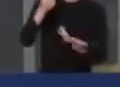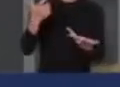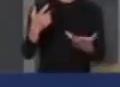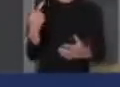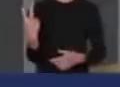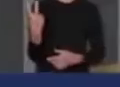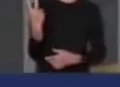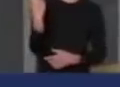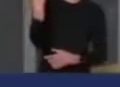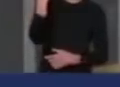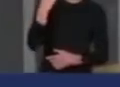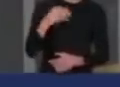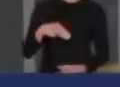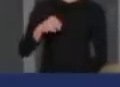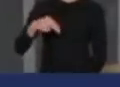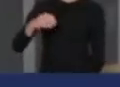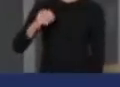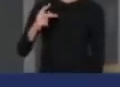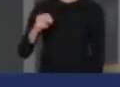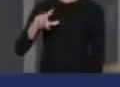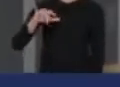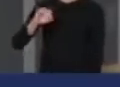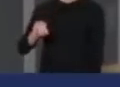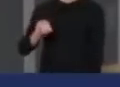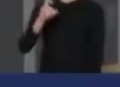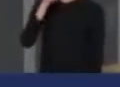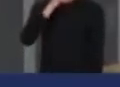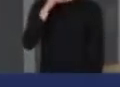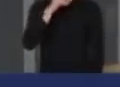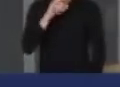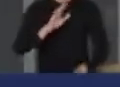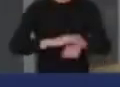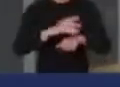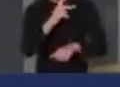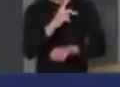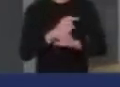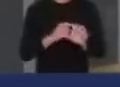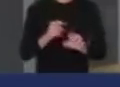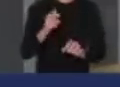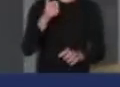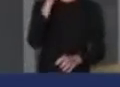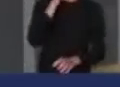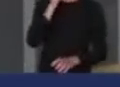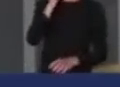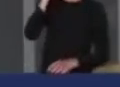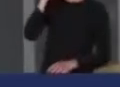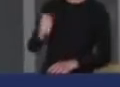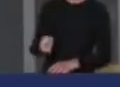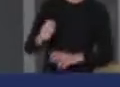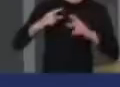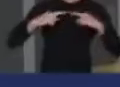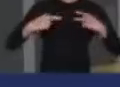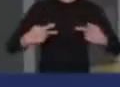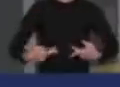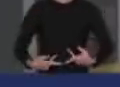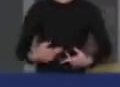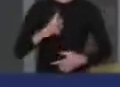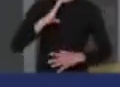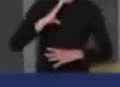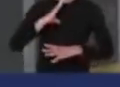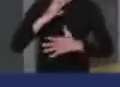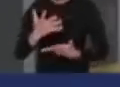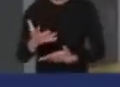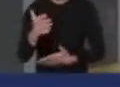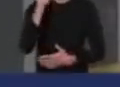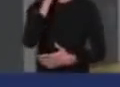Apreciam a obra de Da Vinci, de Caravaggio, Dalí, Frida Kahlo. Essas pessoas batem palma para atletas como Carol Gattaz,